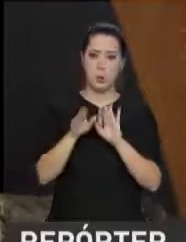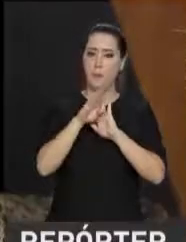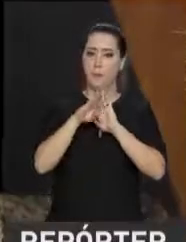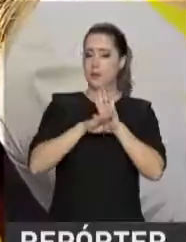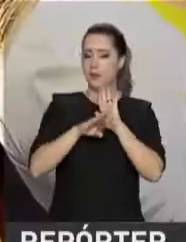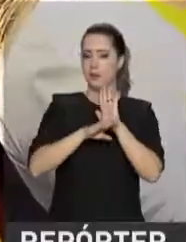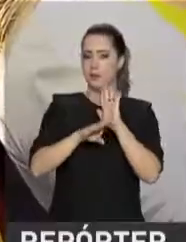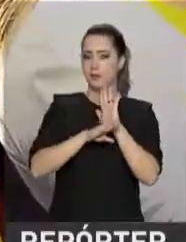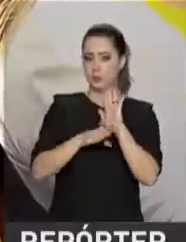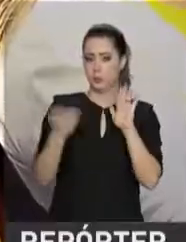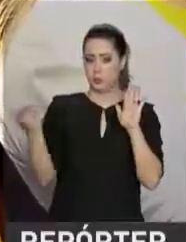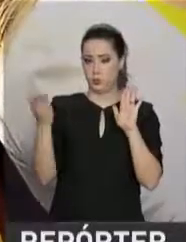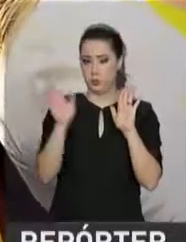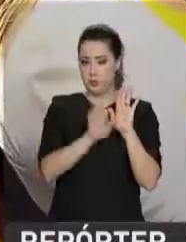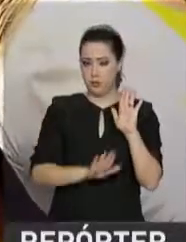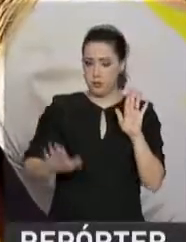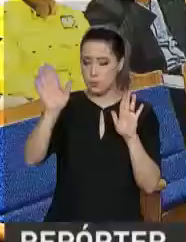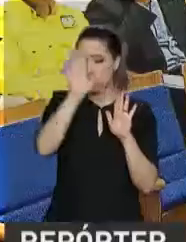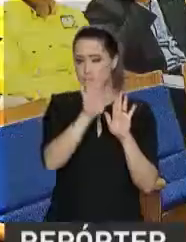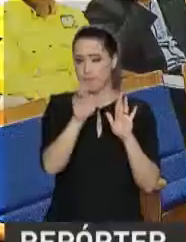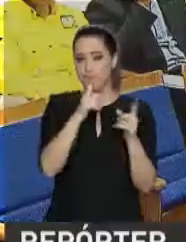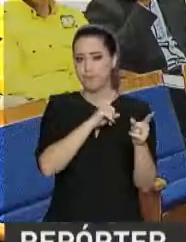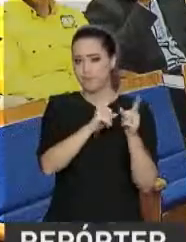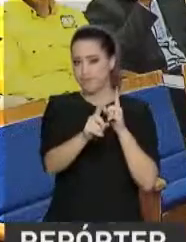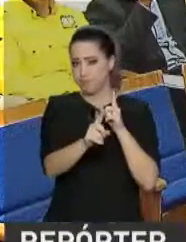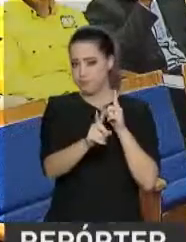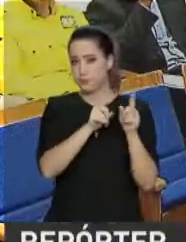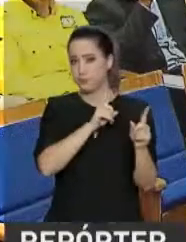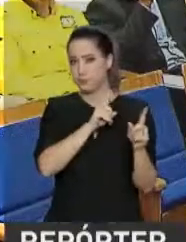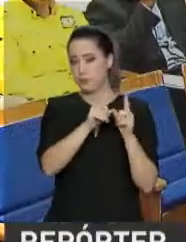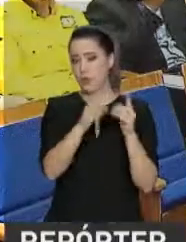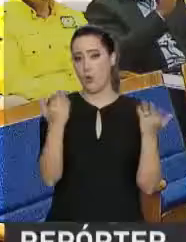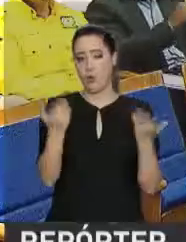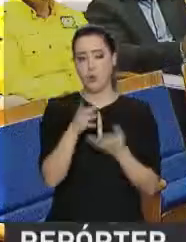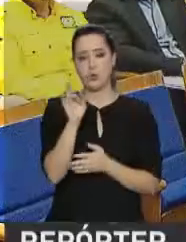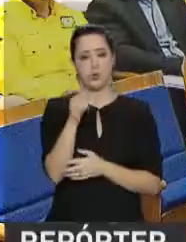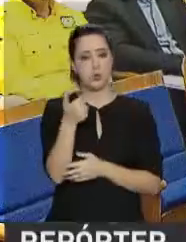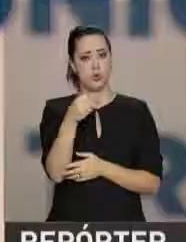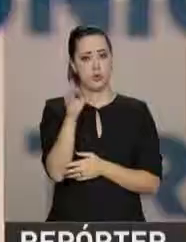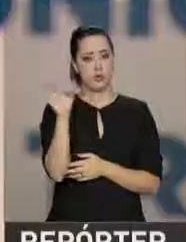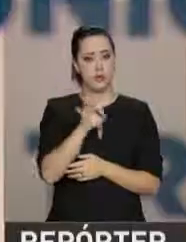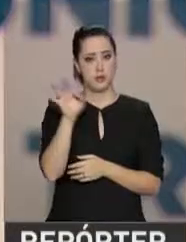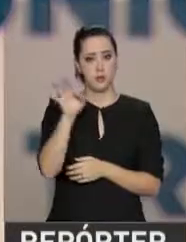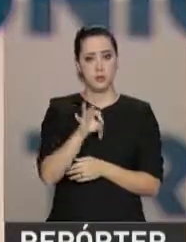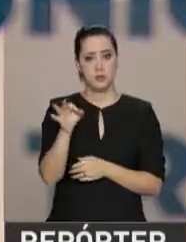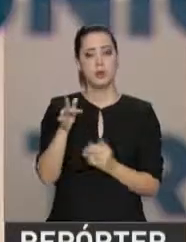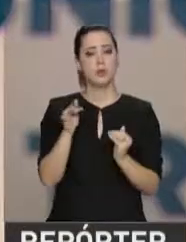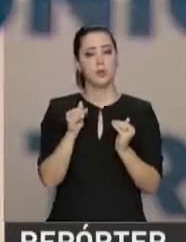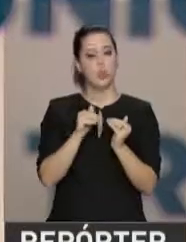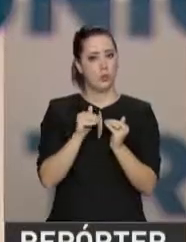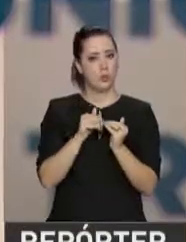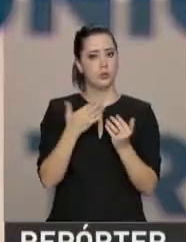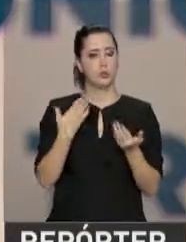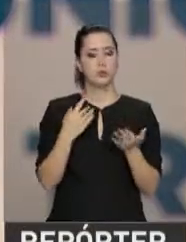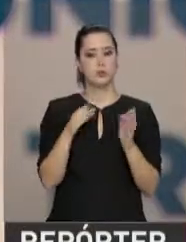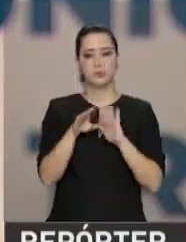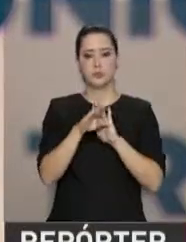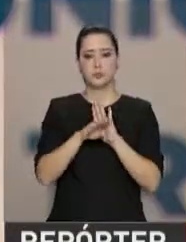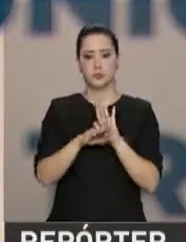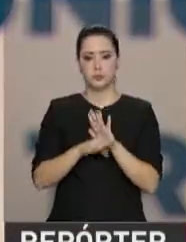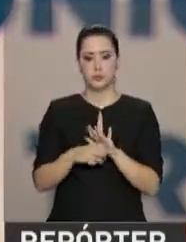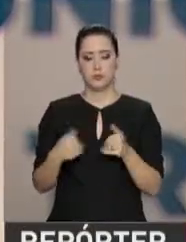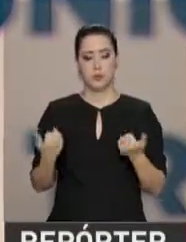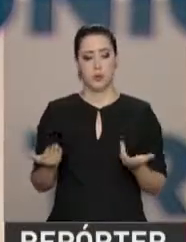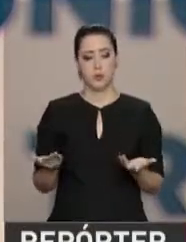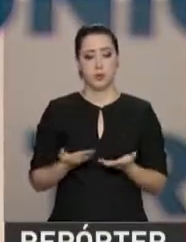hoje apenas 10% das cidades brasileiras aderiram ao plano o ministério das cidades através da